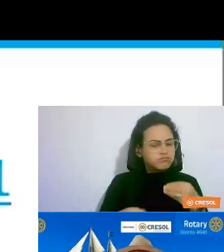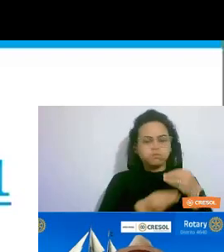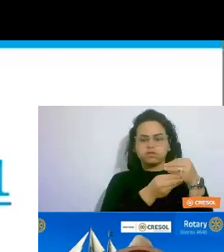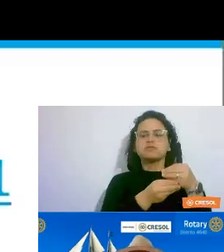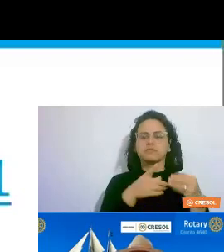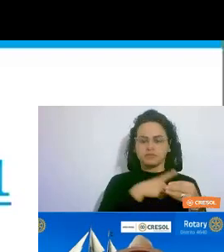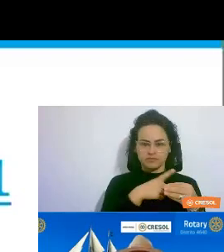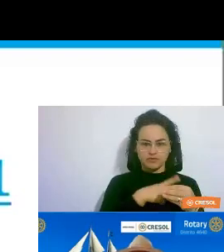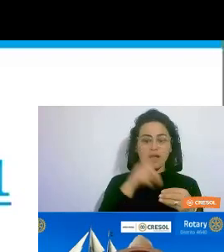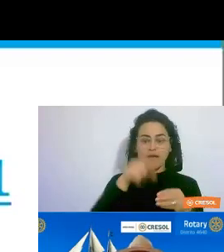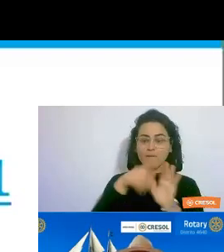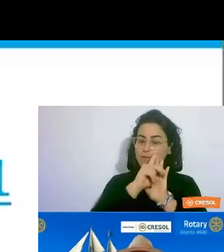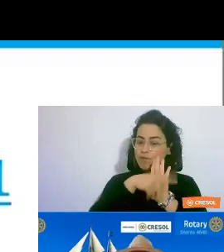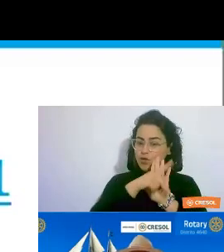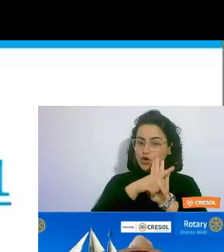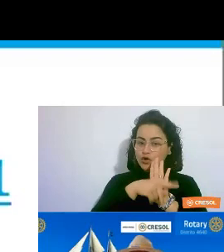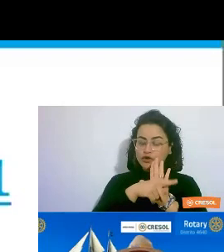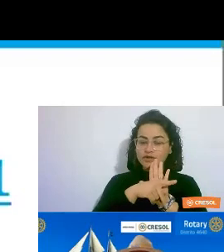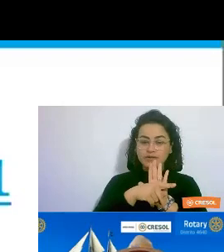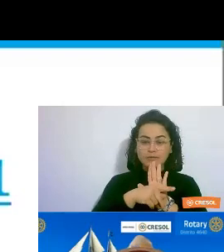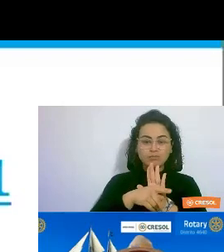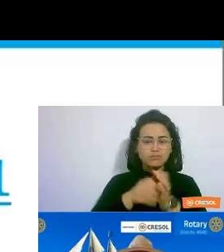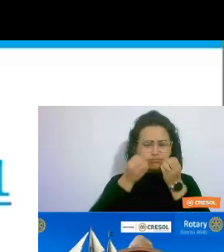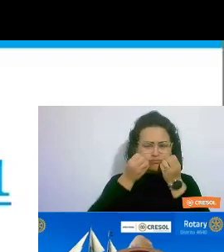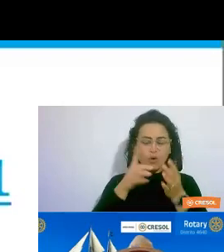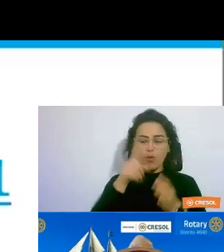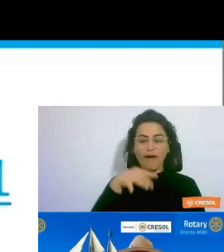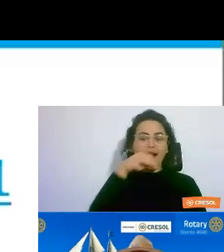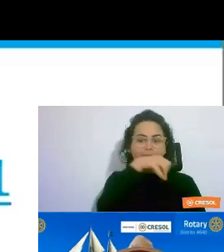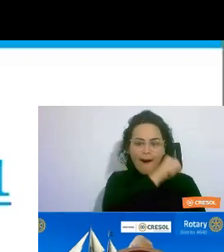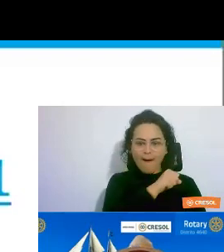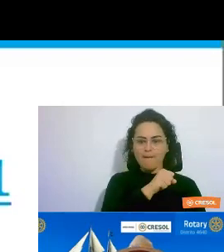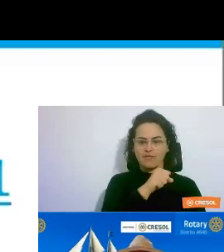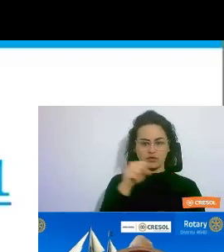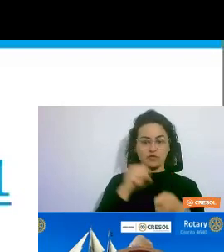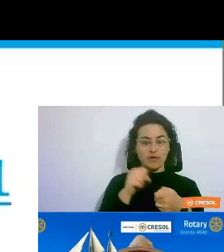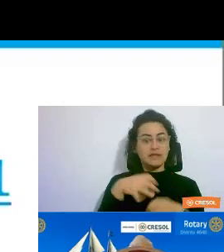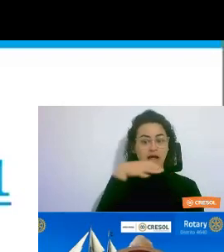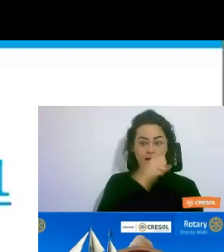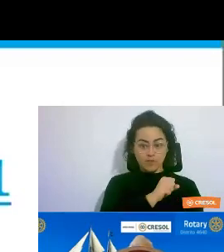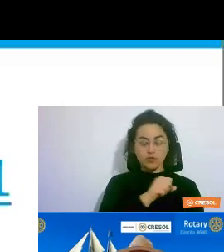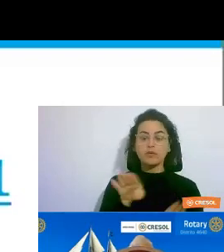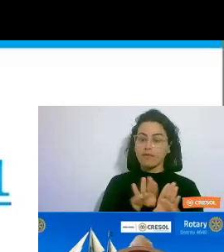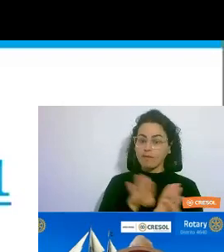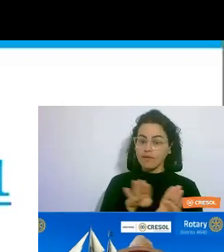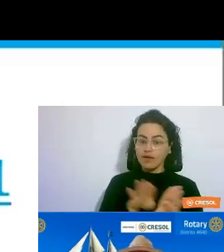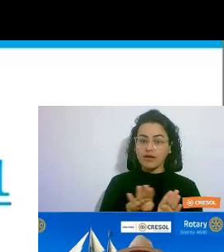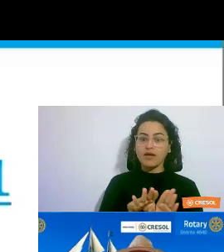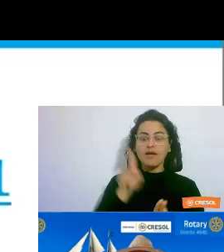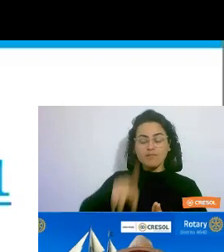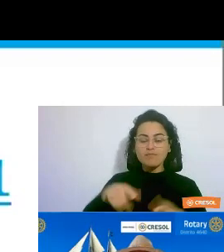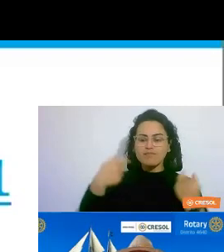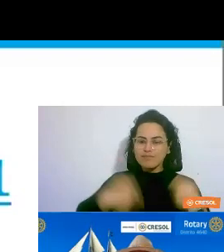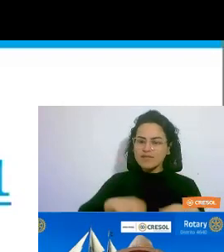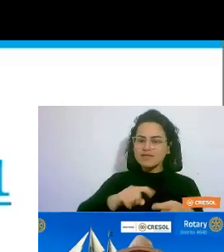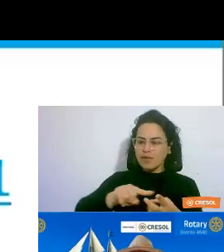interessantes, porque são rápidos de fazer, são mais fáceis e eles atendem muito às necessidades das